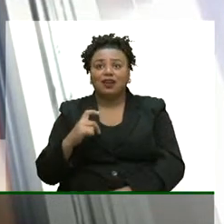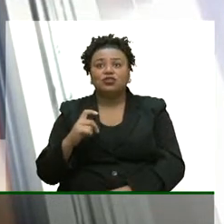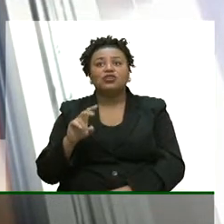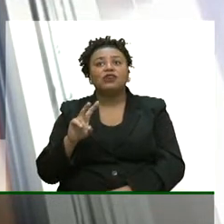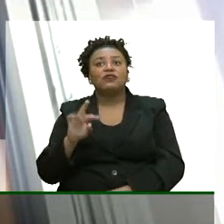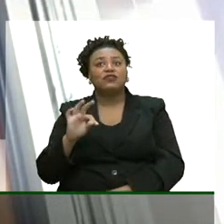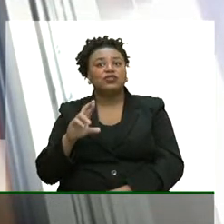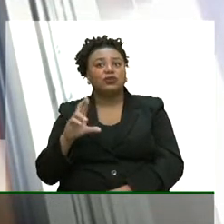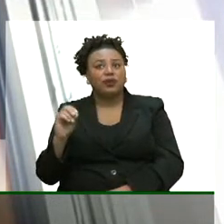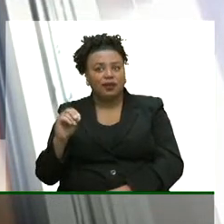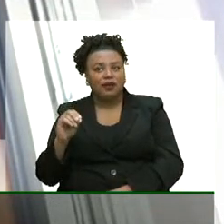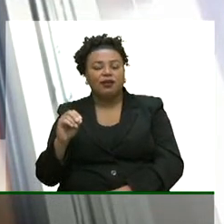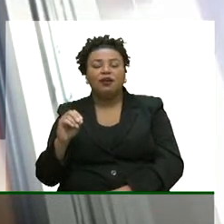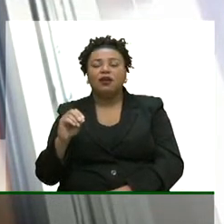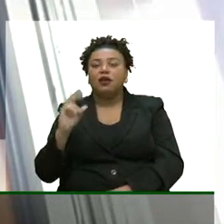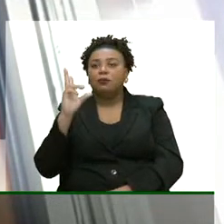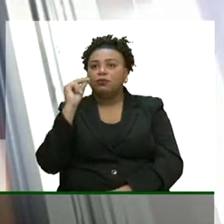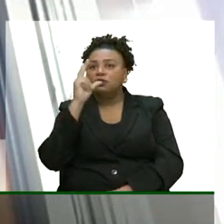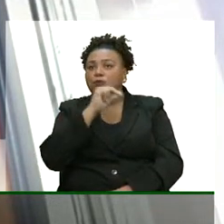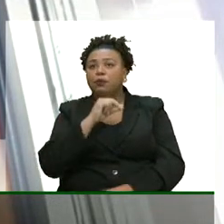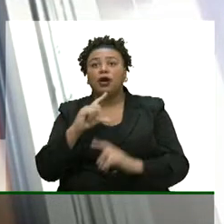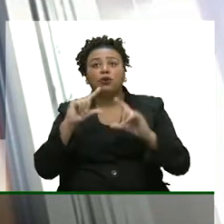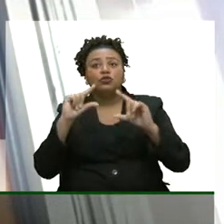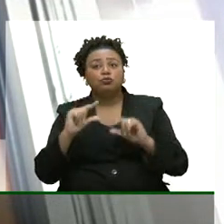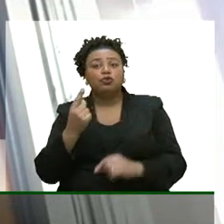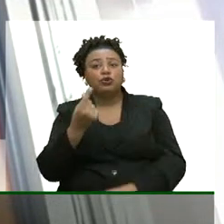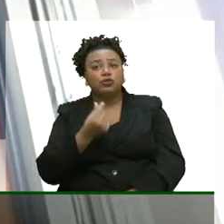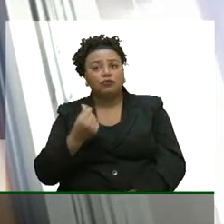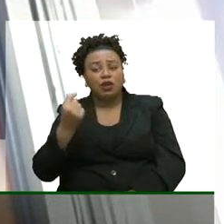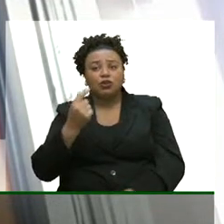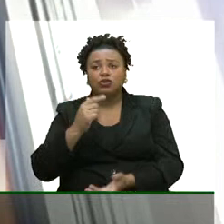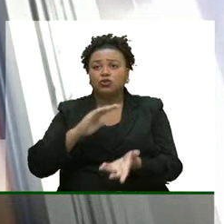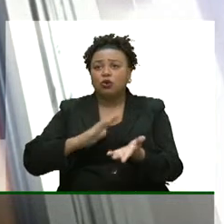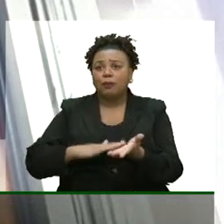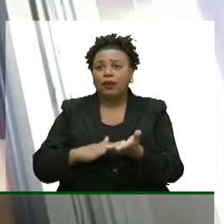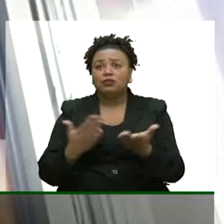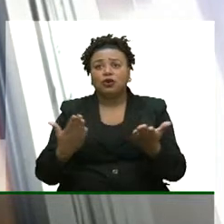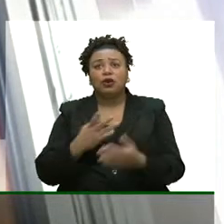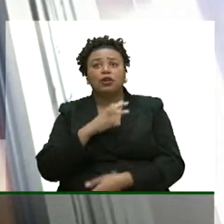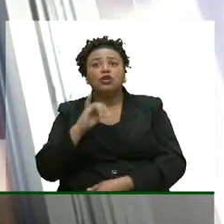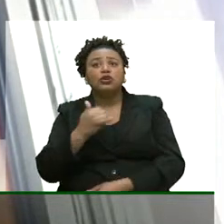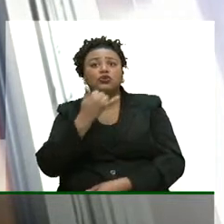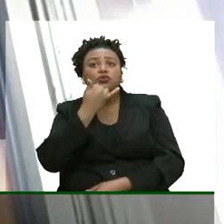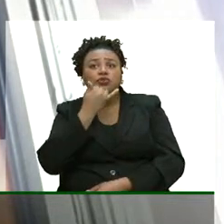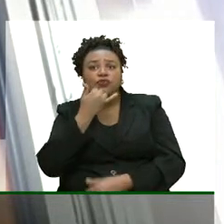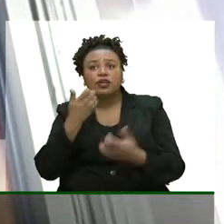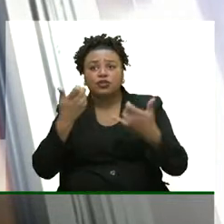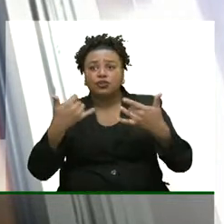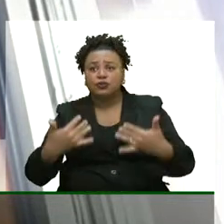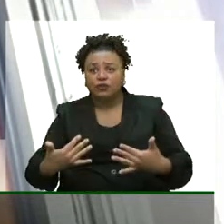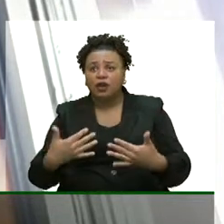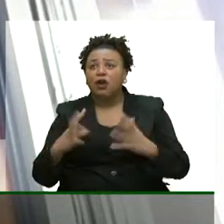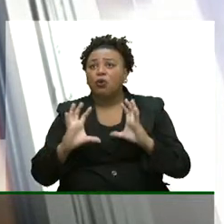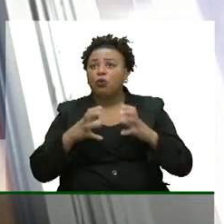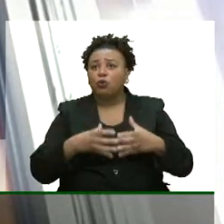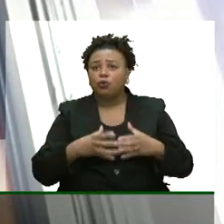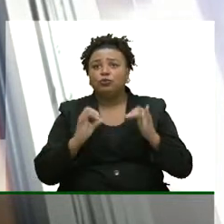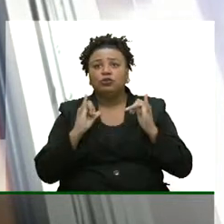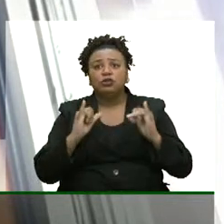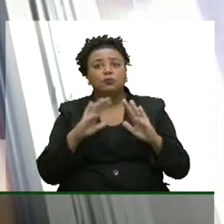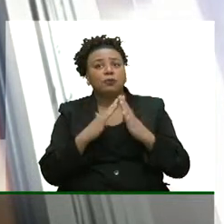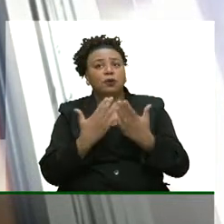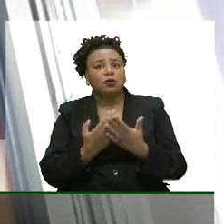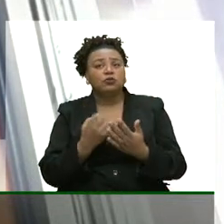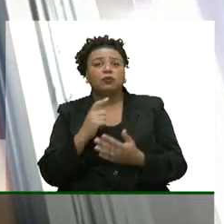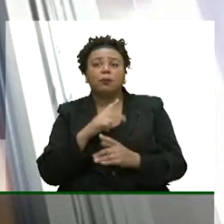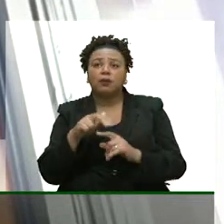estadual e municipal de transporte escolar, visando a diminuição dos valores exorbitantes cobrados atualmente. Justificativa. O setor de transporte escolar foi duramente